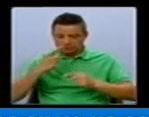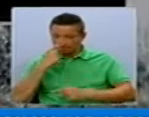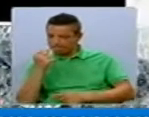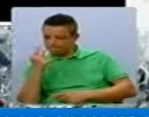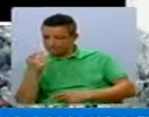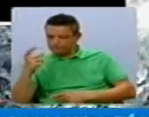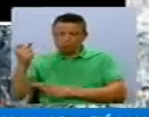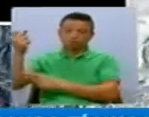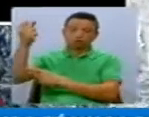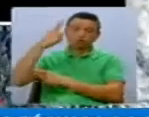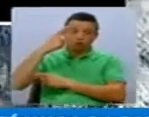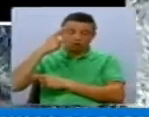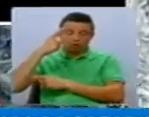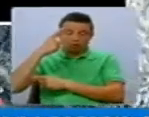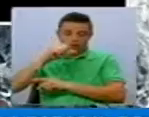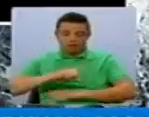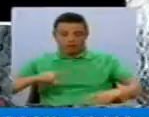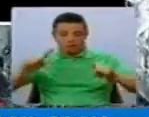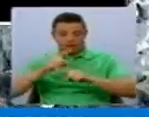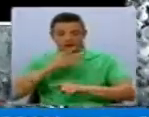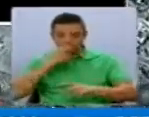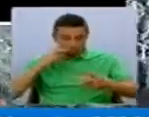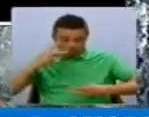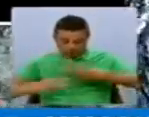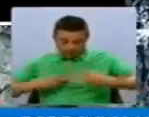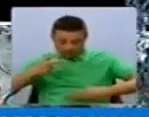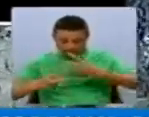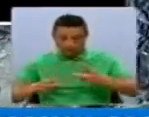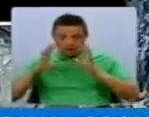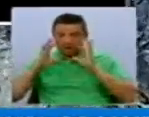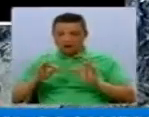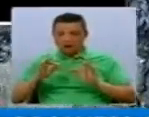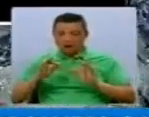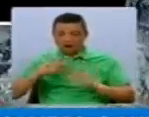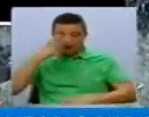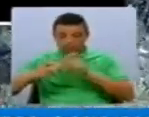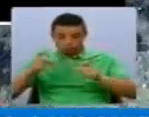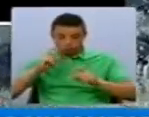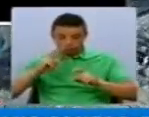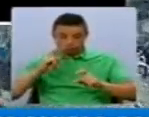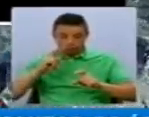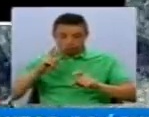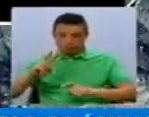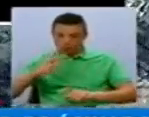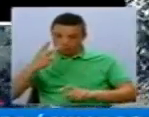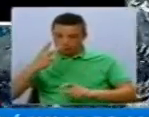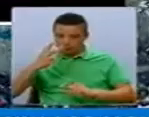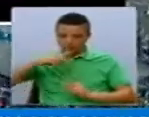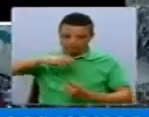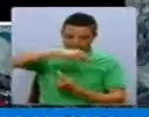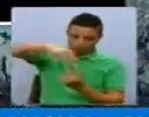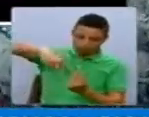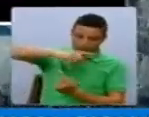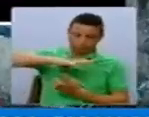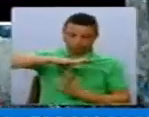com o Sol, ligeiramente mais velhas, e analisaram o espectro. Ora, os cientistas já sabiam que estas duas estrelas tinham planetas à volta. Uma delas tem